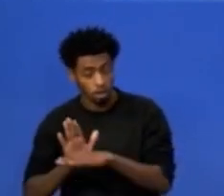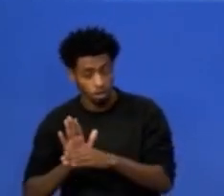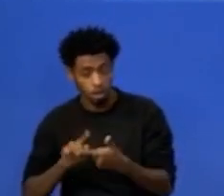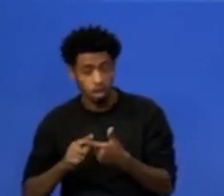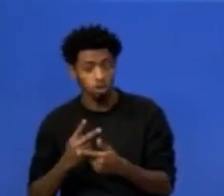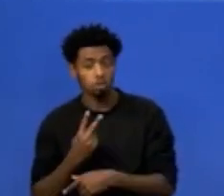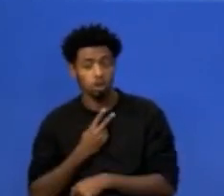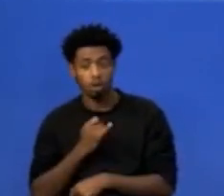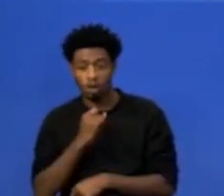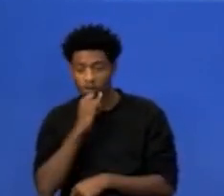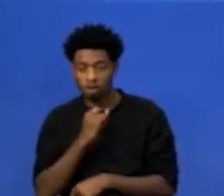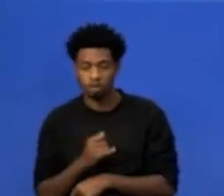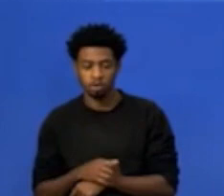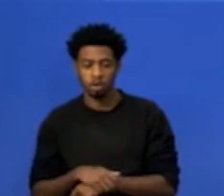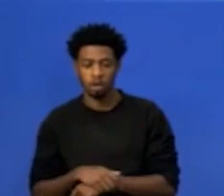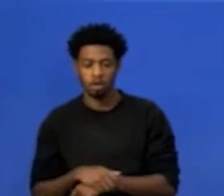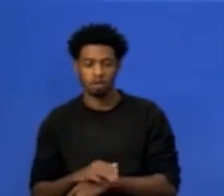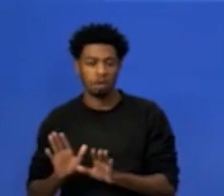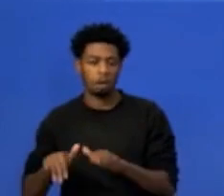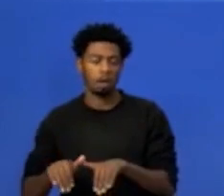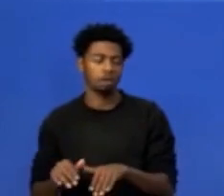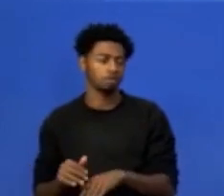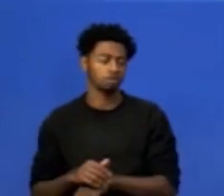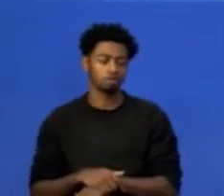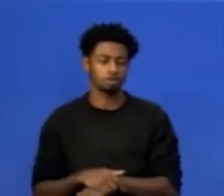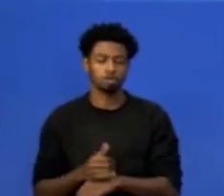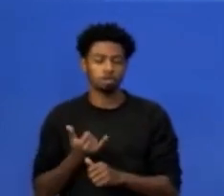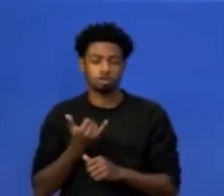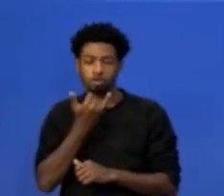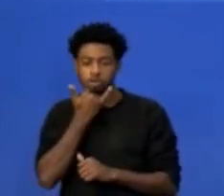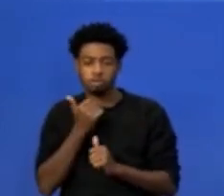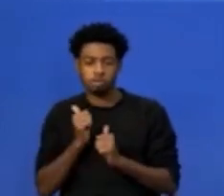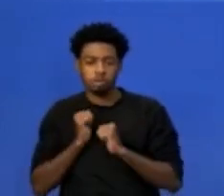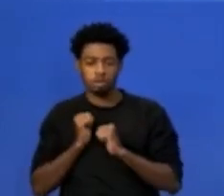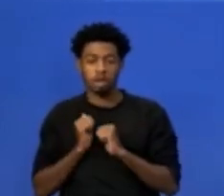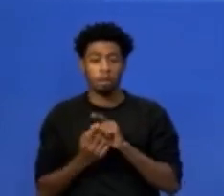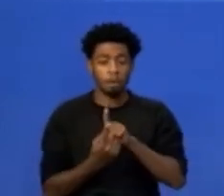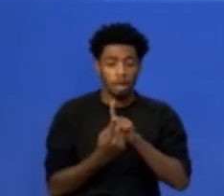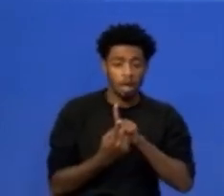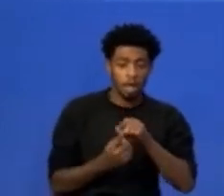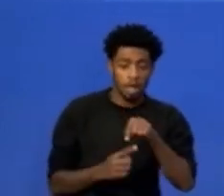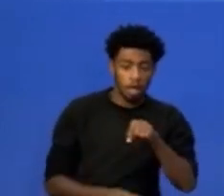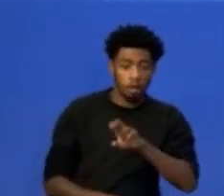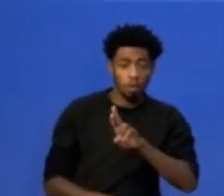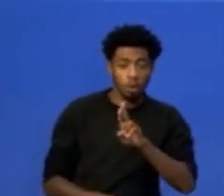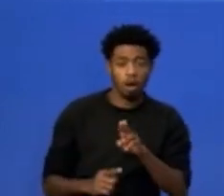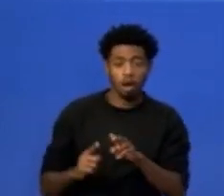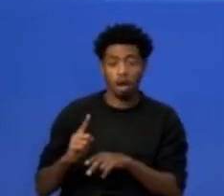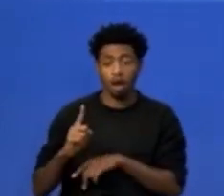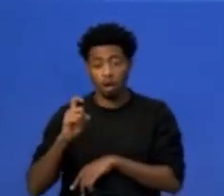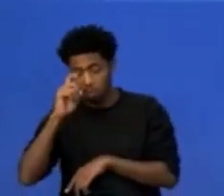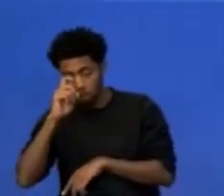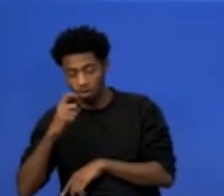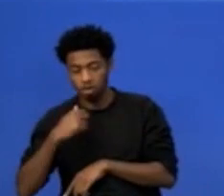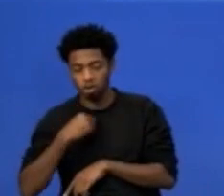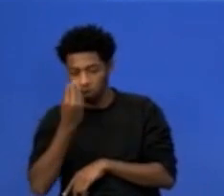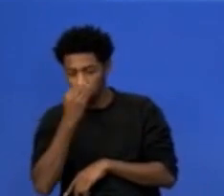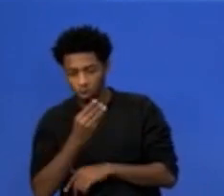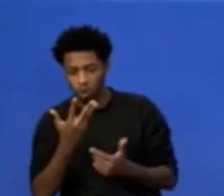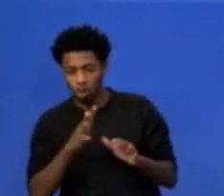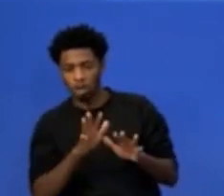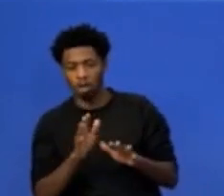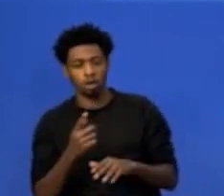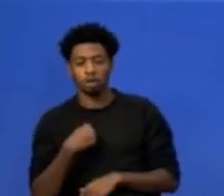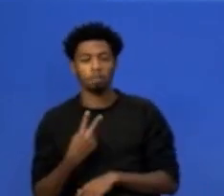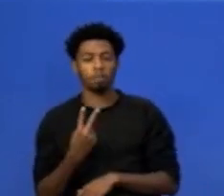ser negligenciadas nem pelo paciente e nem pelo plano de saúde. Então,